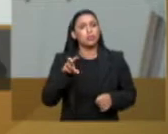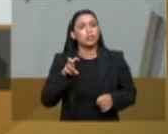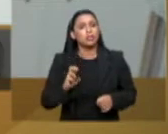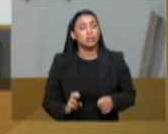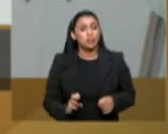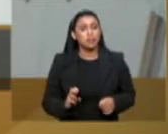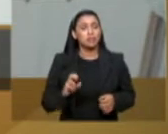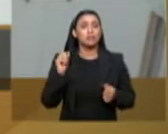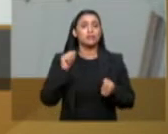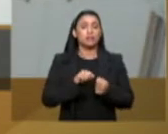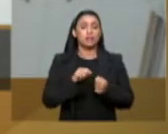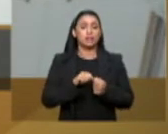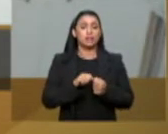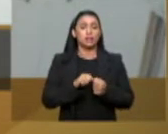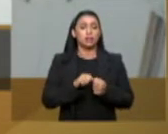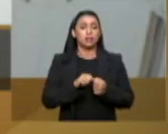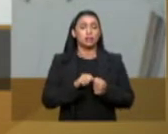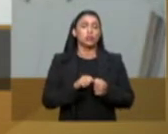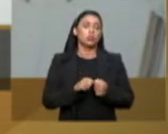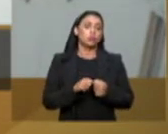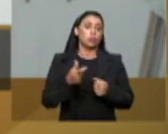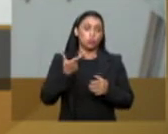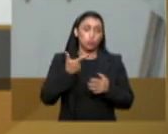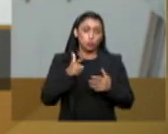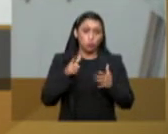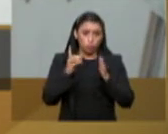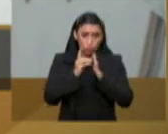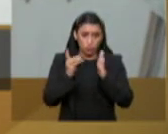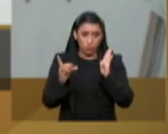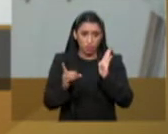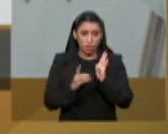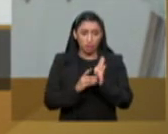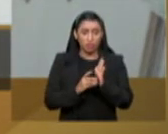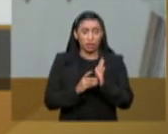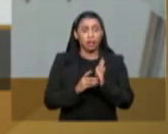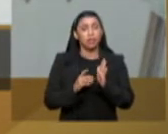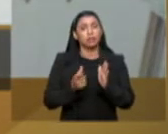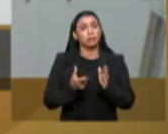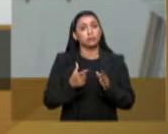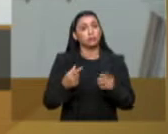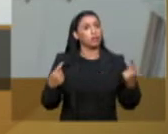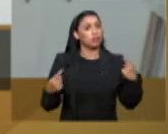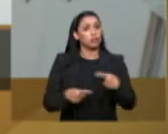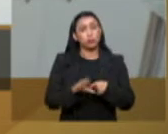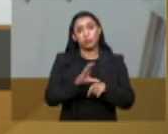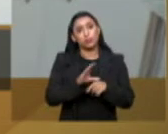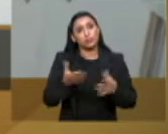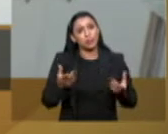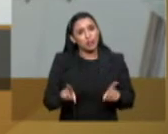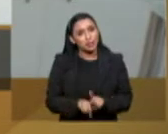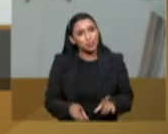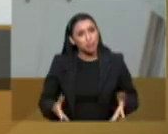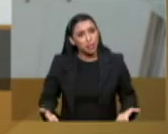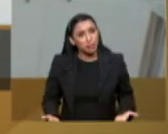represtinar os decretos que, pela argumentação do constituinte, seriam igualmente inconstitucionais.